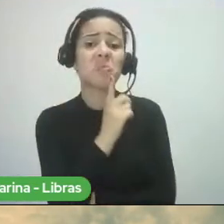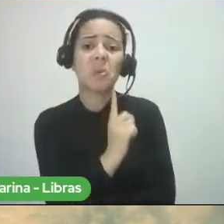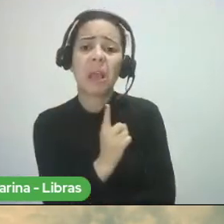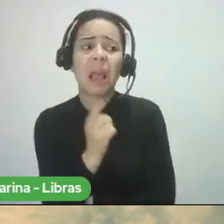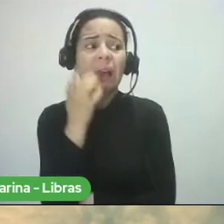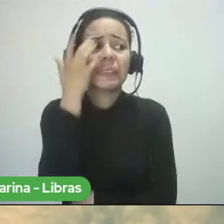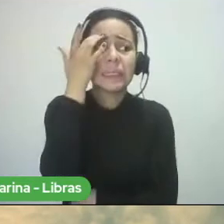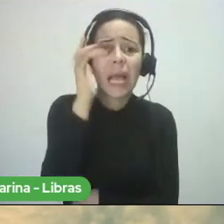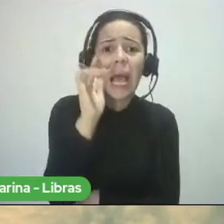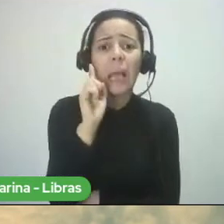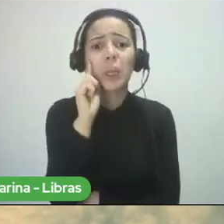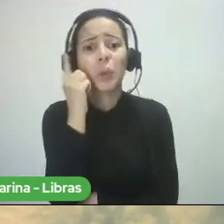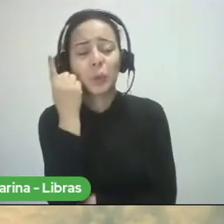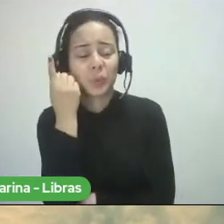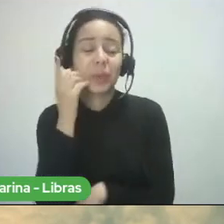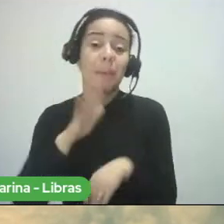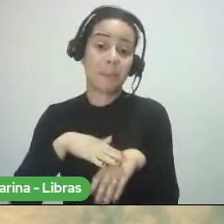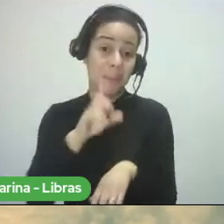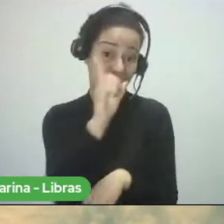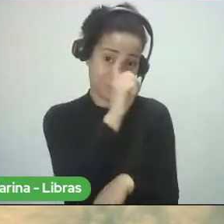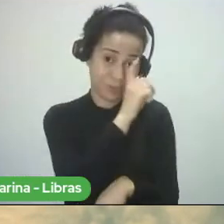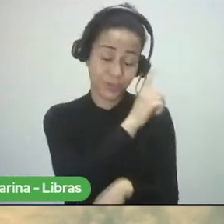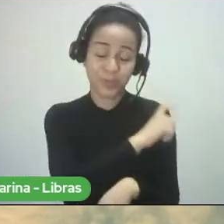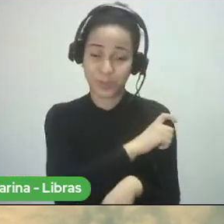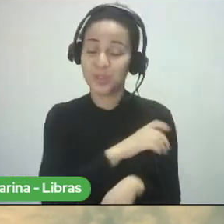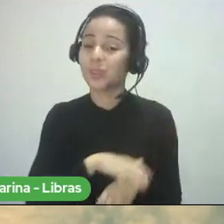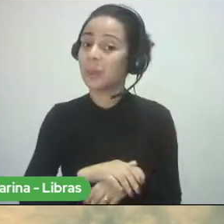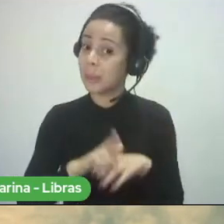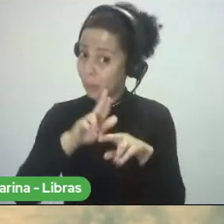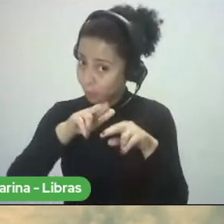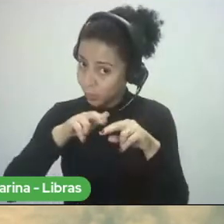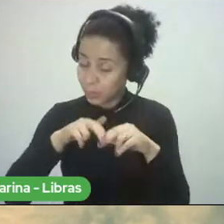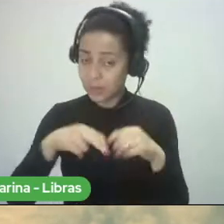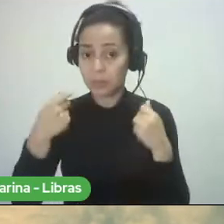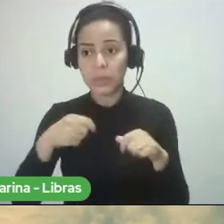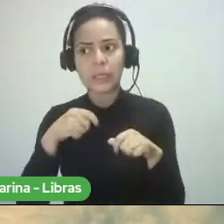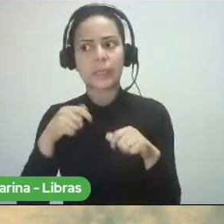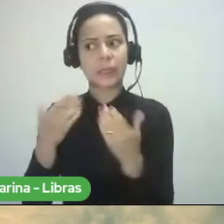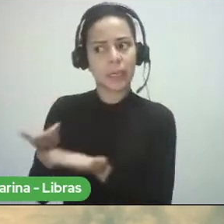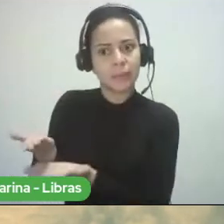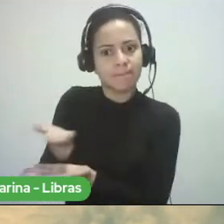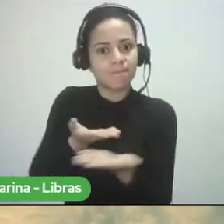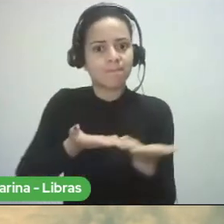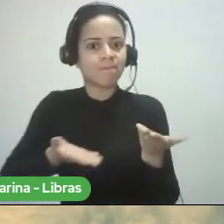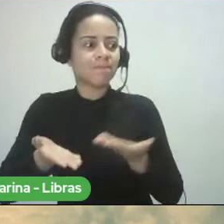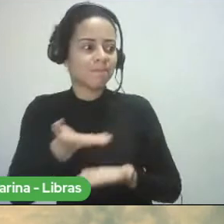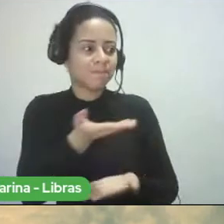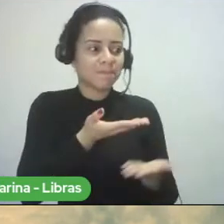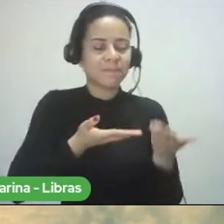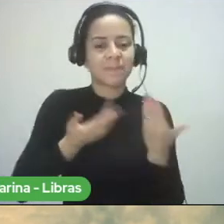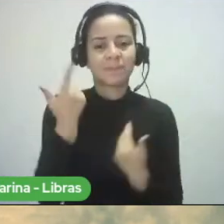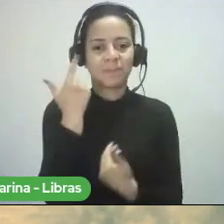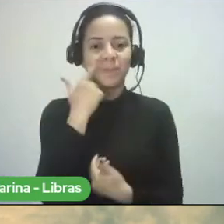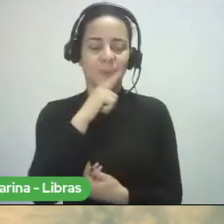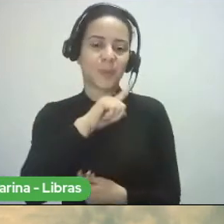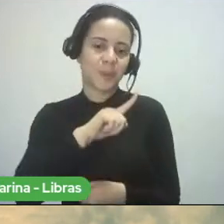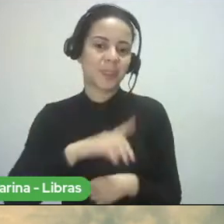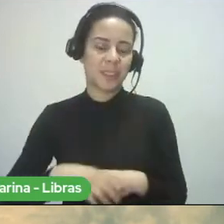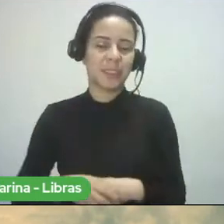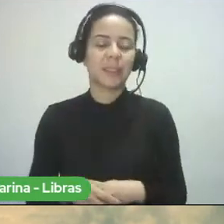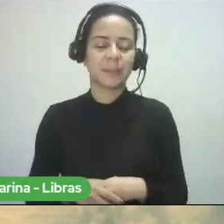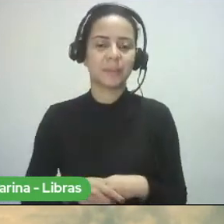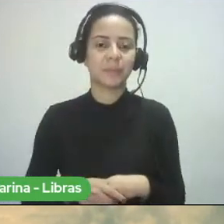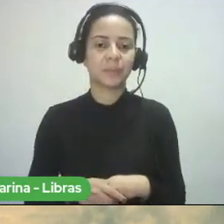que fazer com que esse engajamento aconteça. Então, aí entra de novo toda a parte